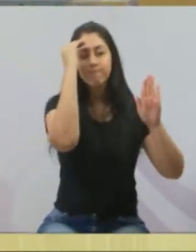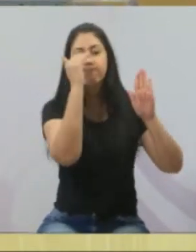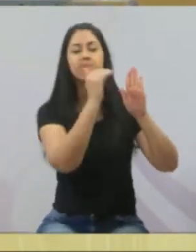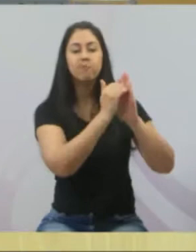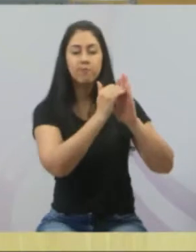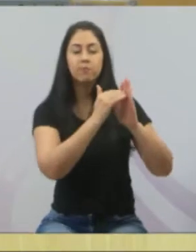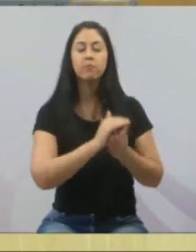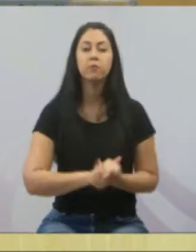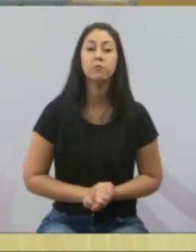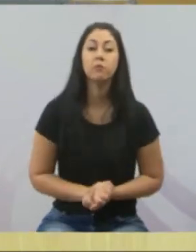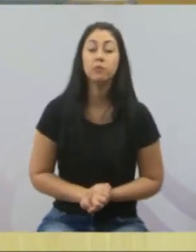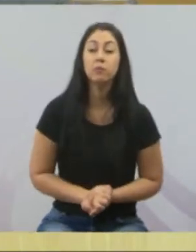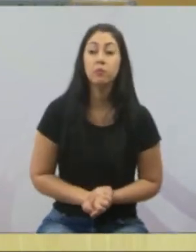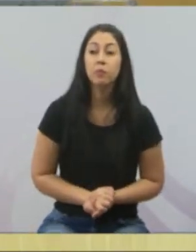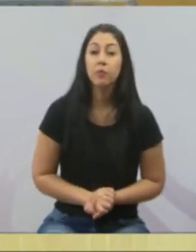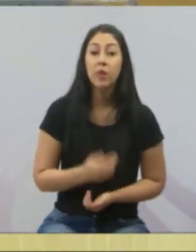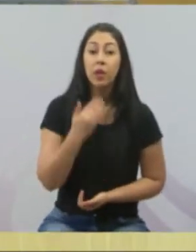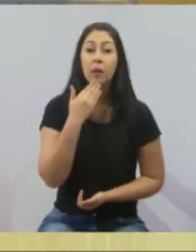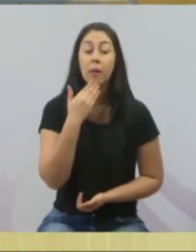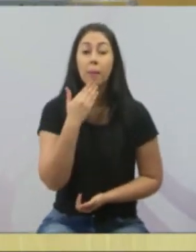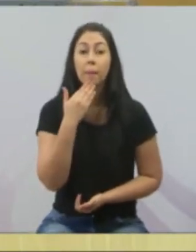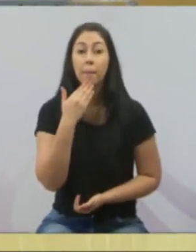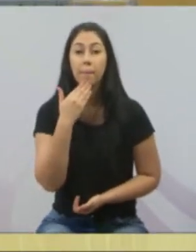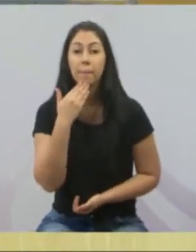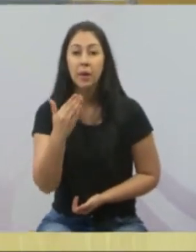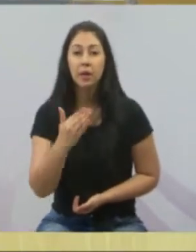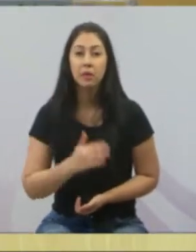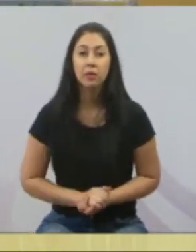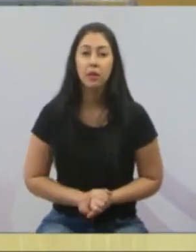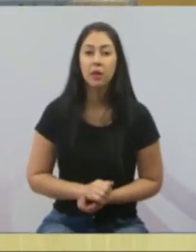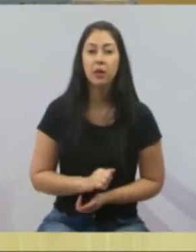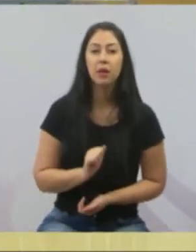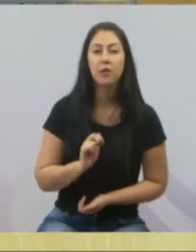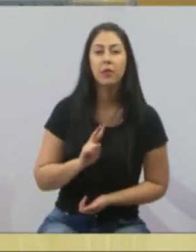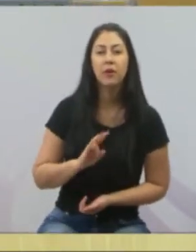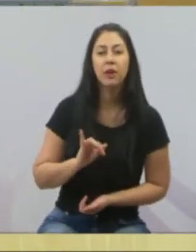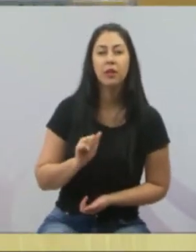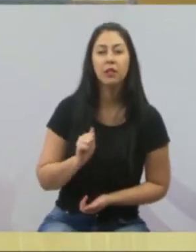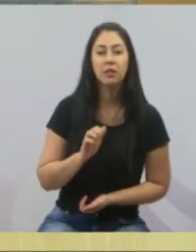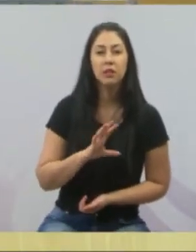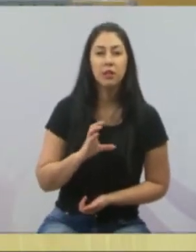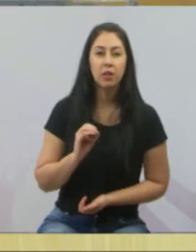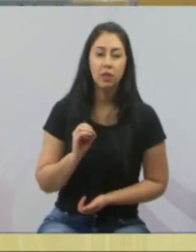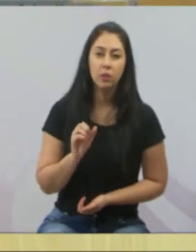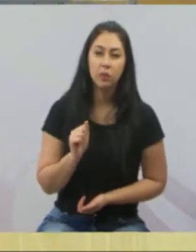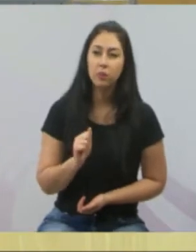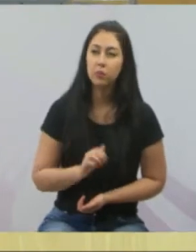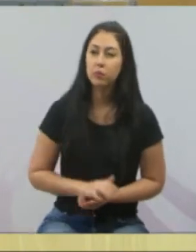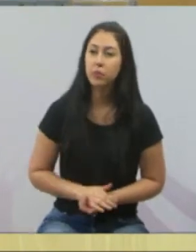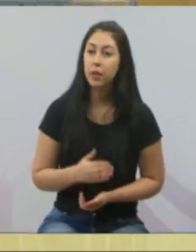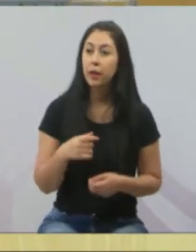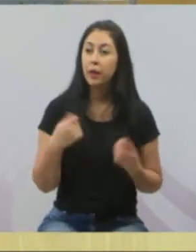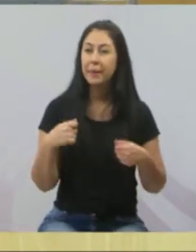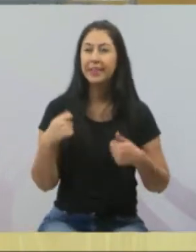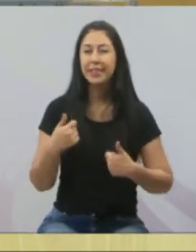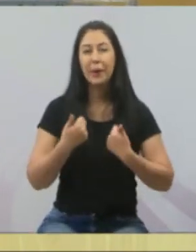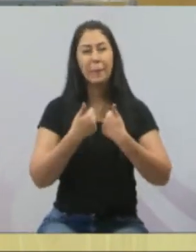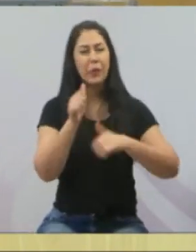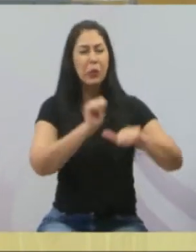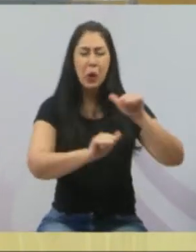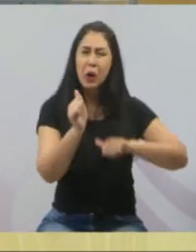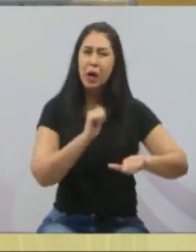compromete 60% dos salários dos aposentados. Ao mesmo tempo, uma reflexão sobre como ficará o final do ano desses aposentados e pensionistas, sem a